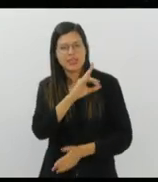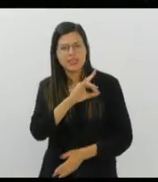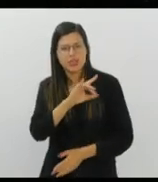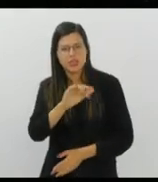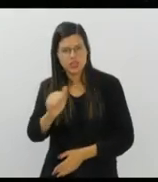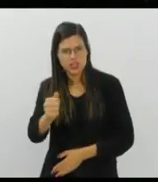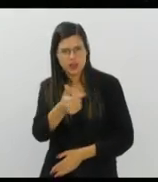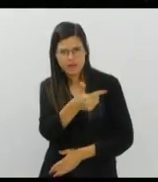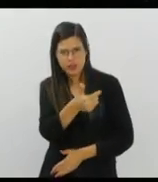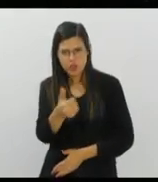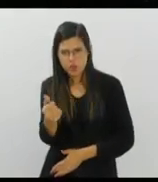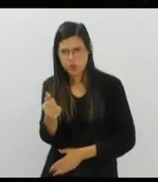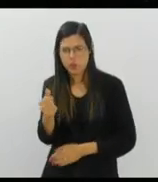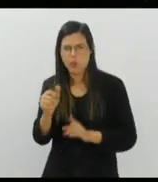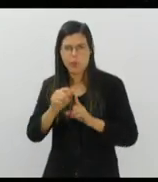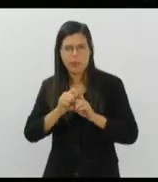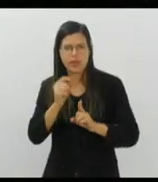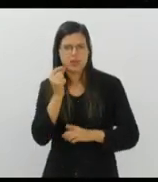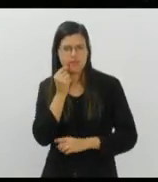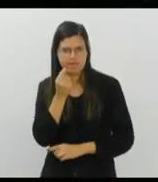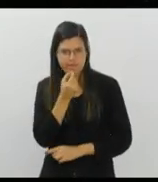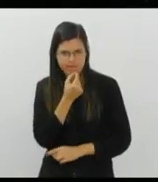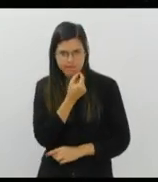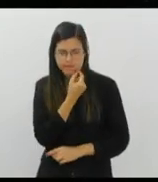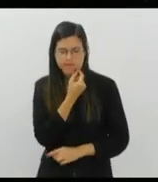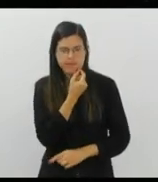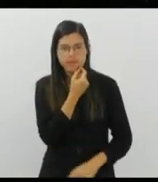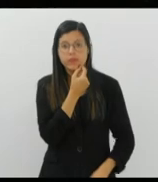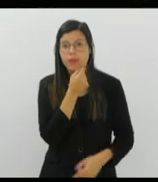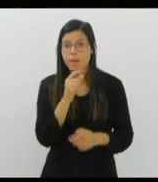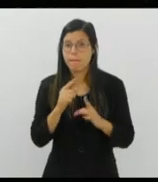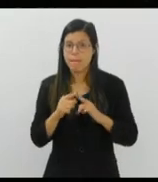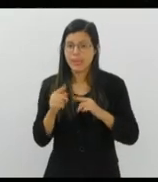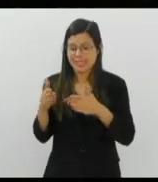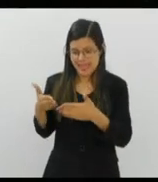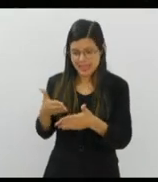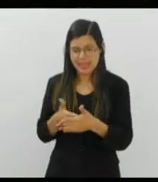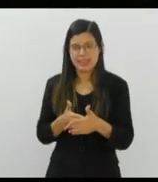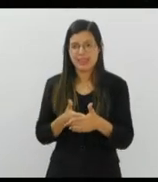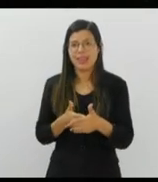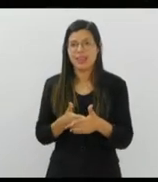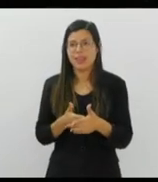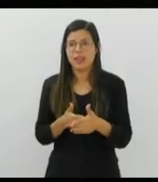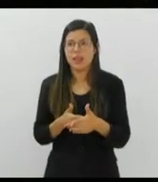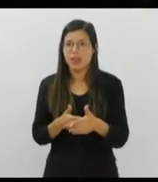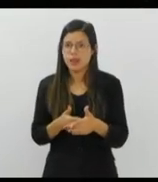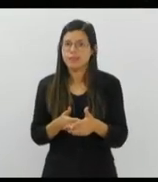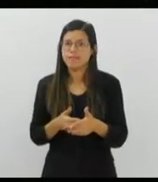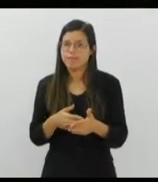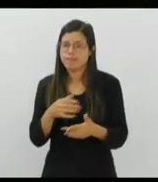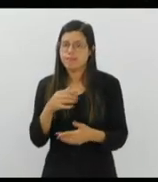21 de setembro. Mas até lá, temos pela frente ainda